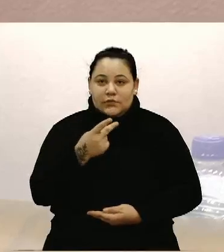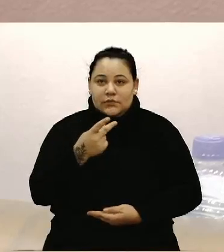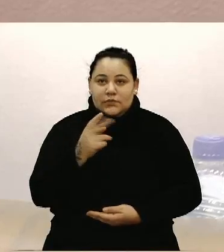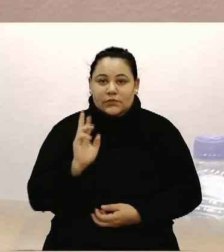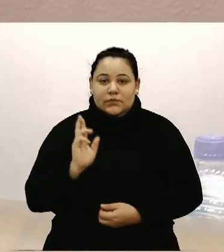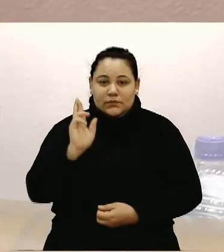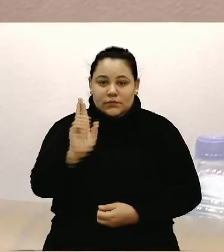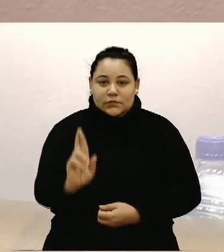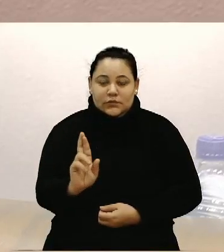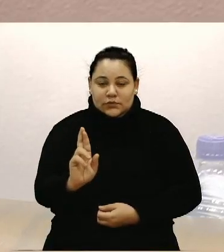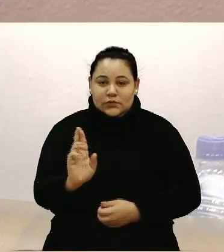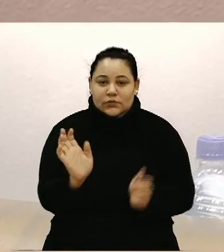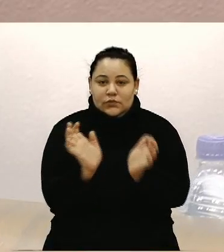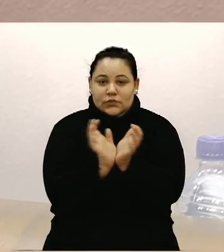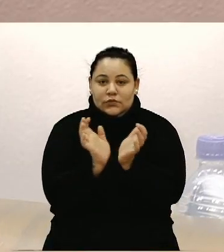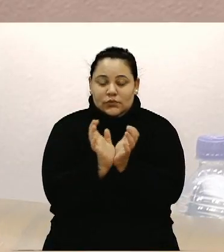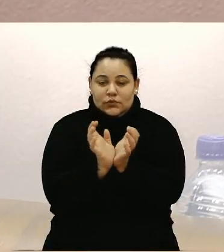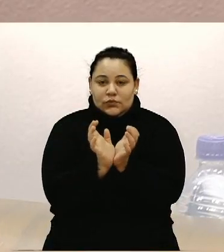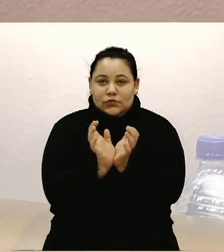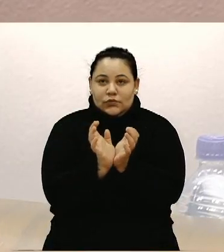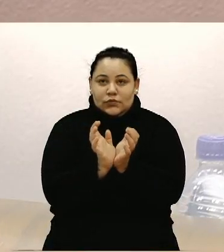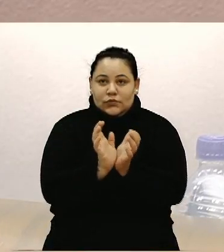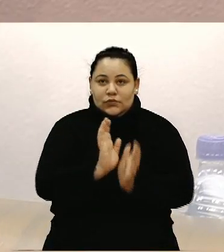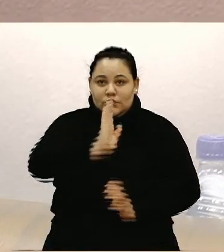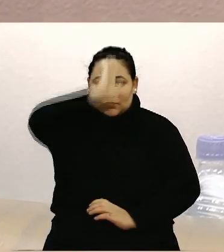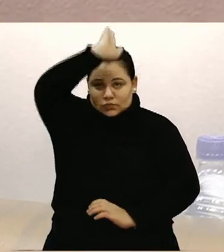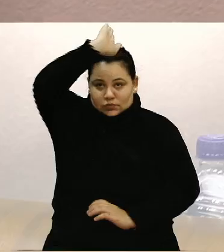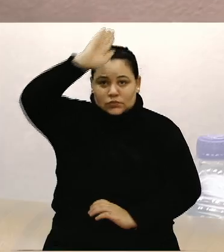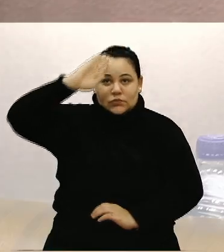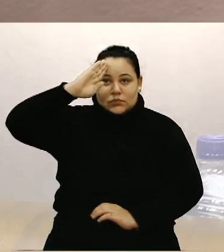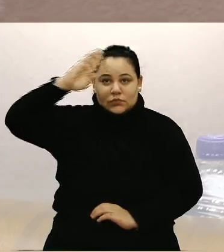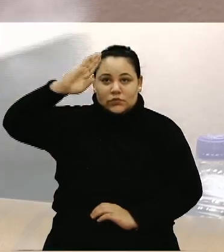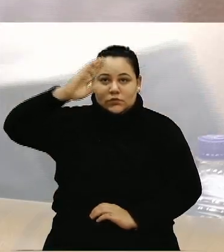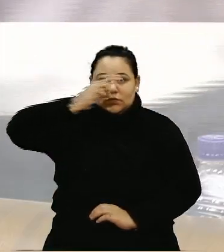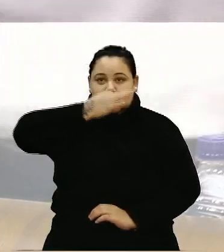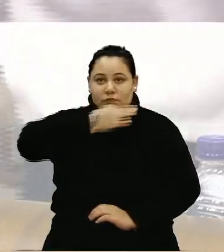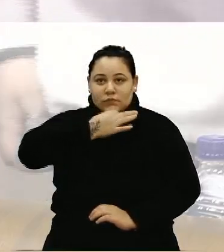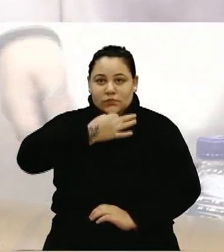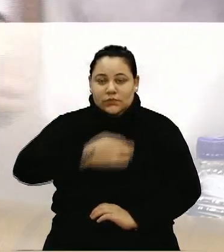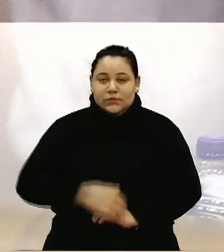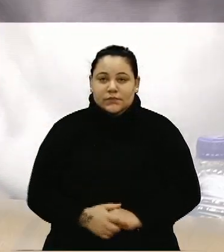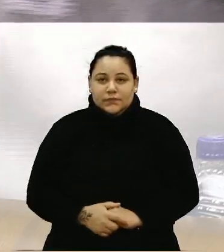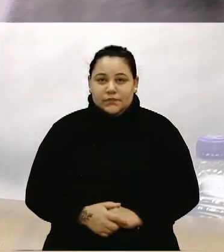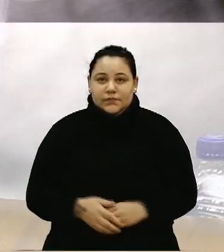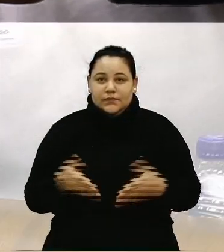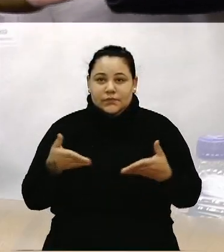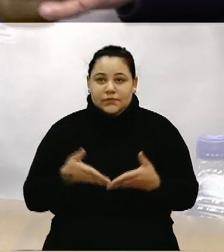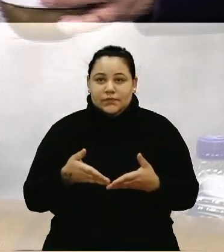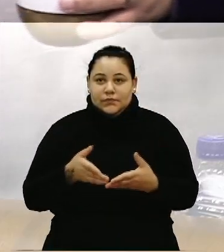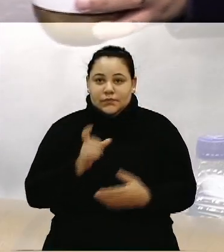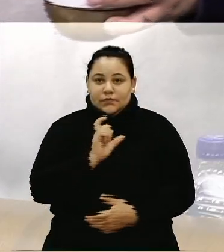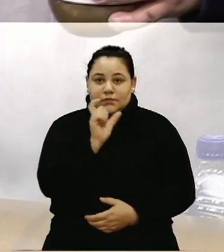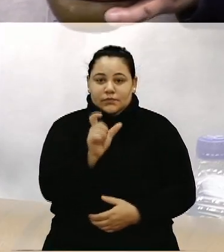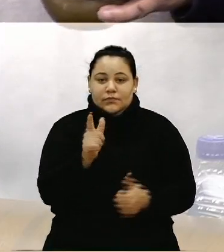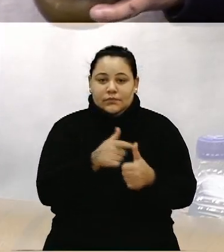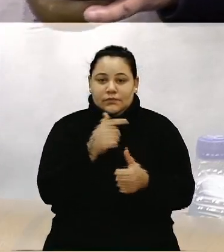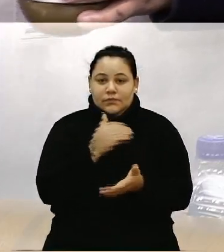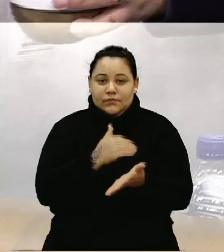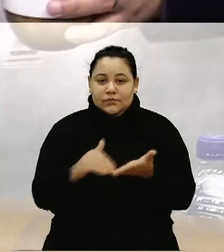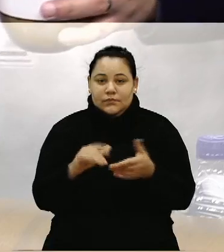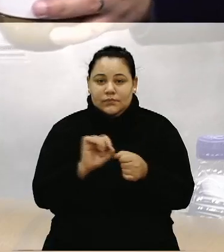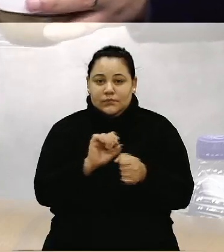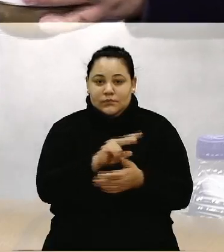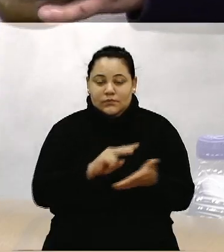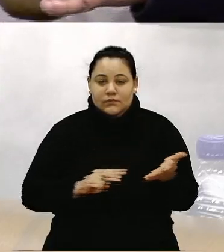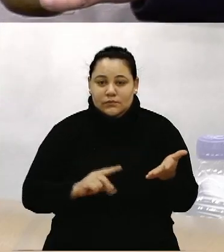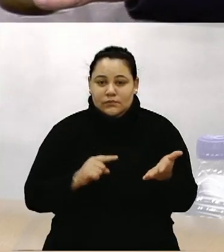representante do Corpo de Bombeiros Militar em Caxias do Sul. Passo a palavra ao primeiro secretário para que faça a